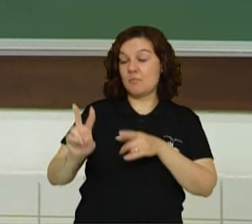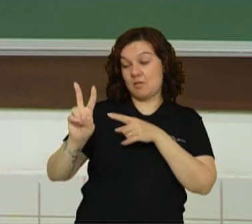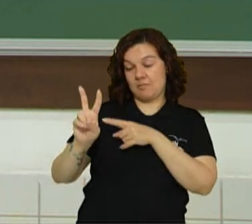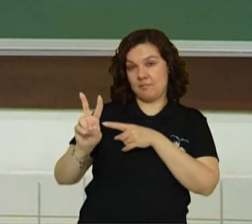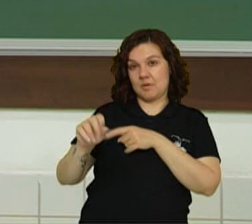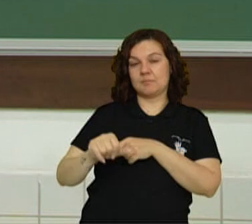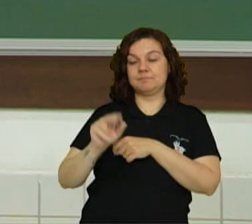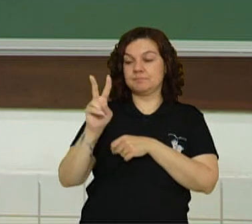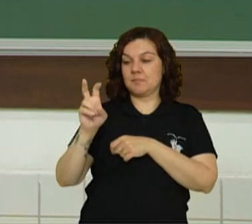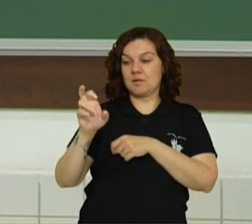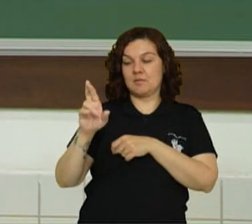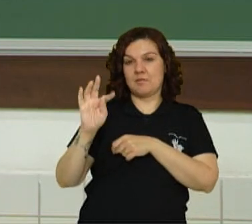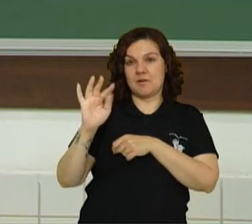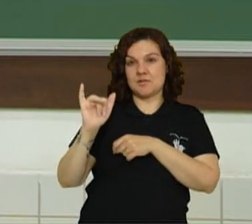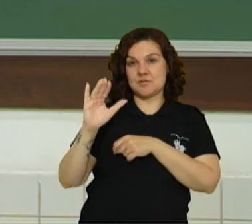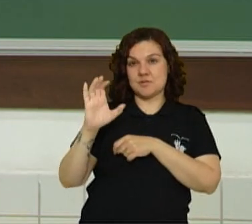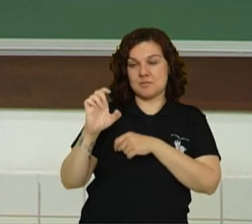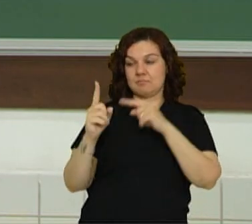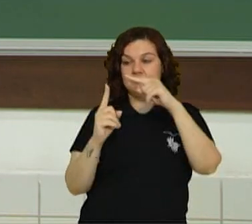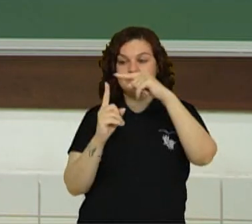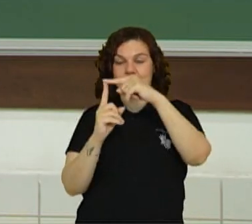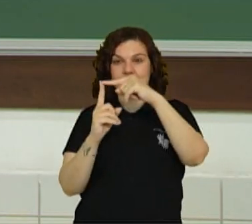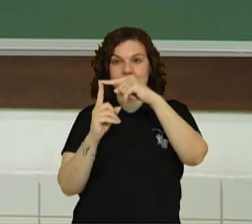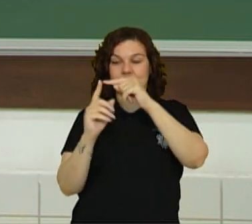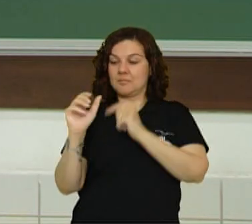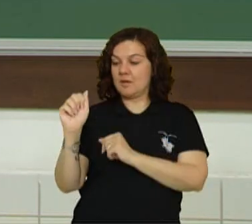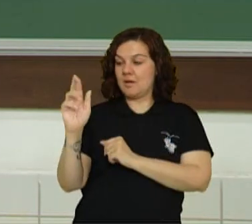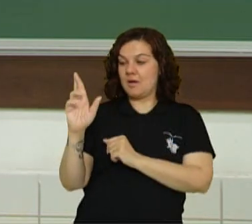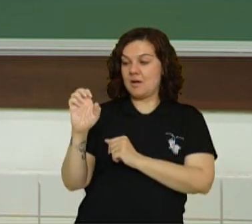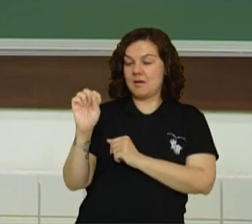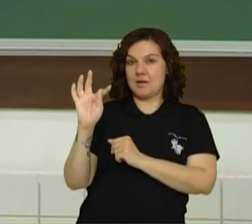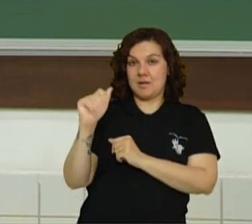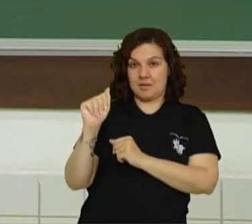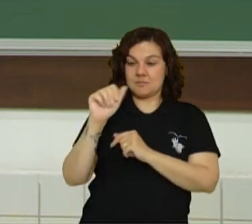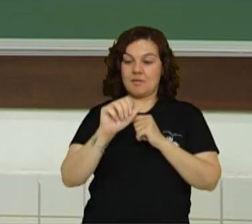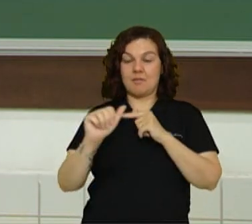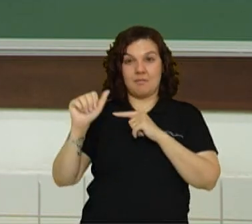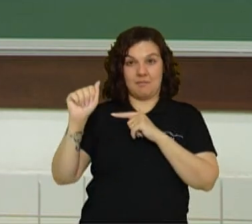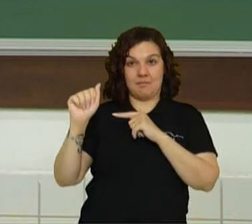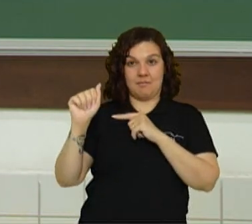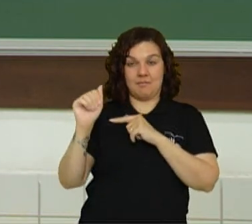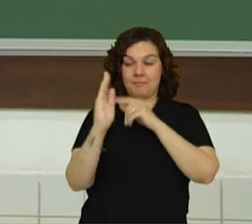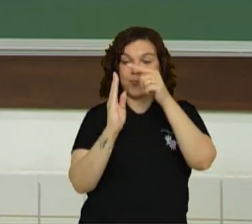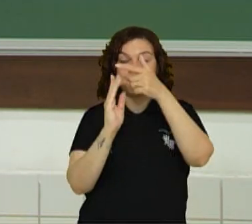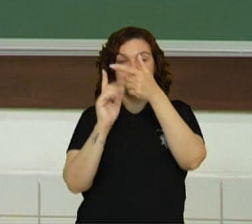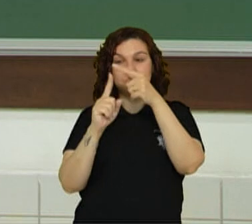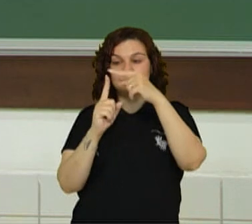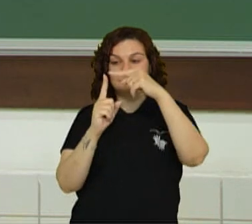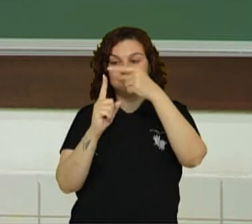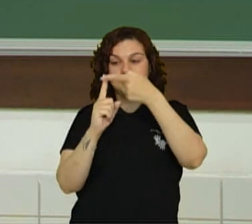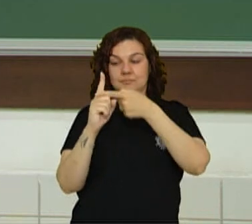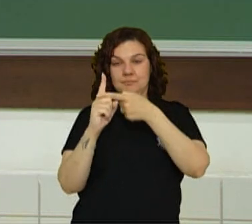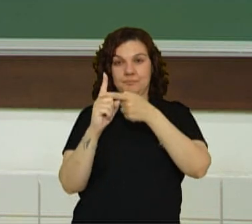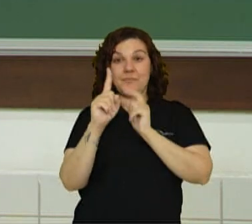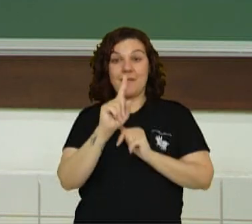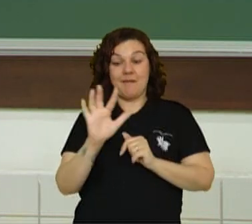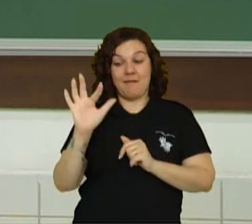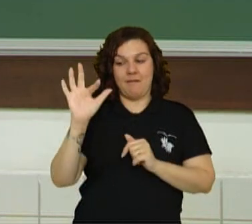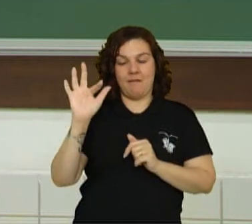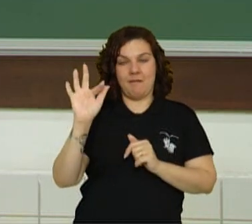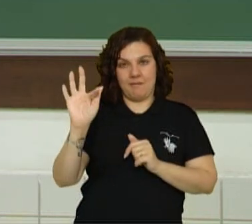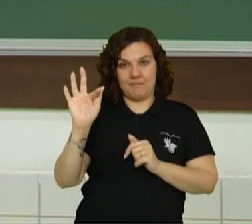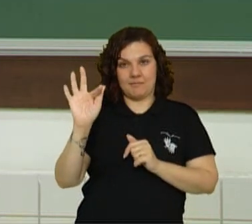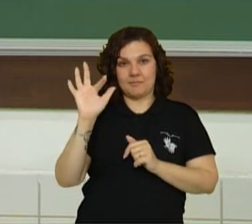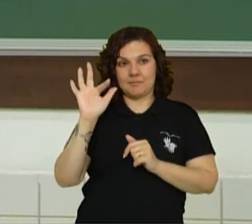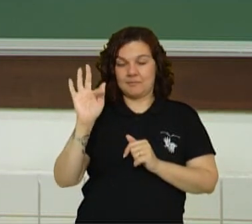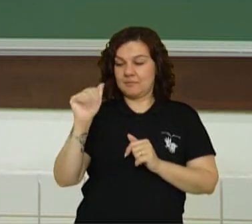Vértices, representado pela letra V, arestas pela letra A e F, que é o número de faces, para